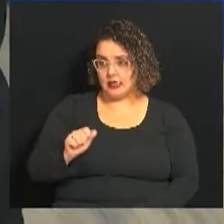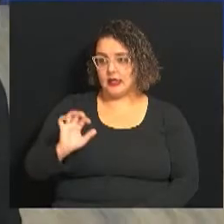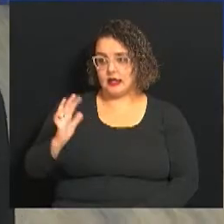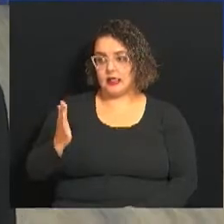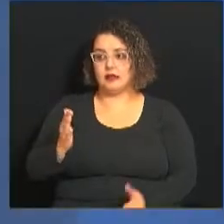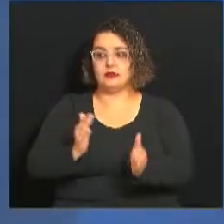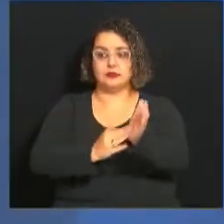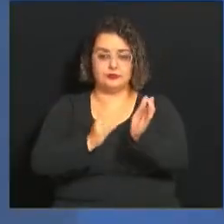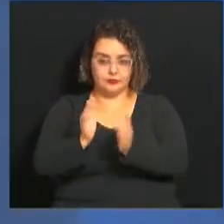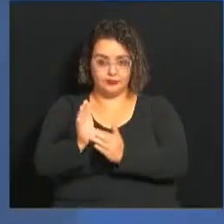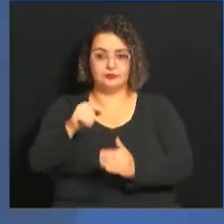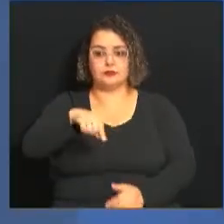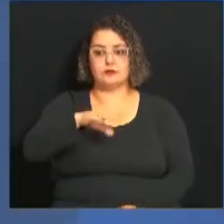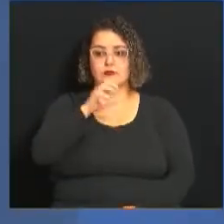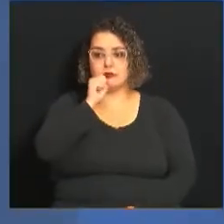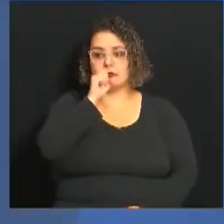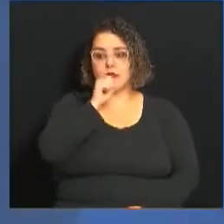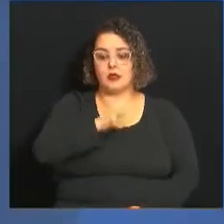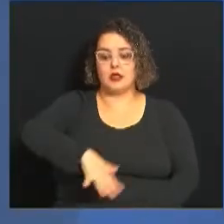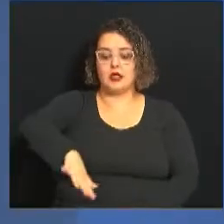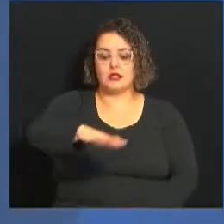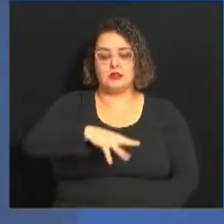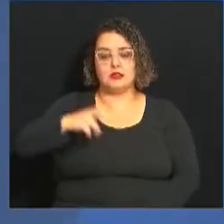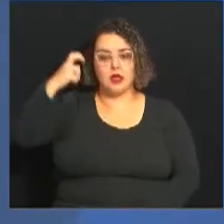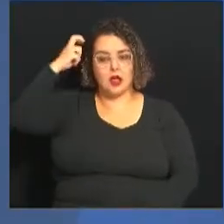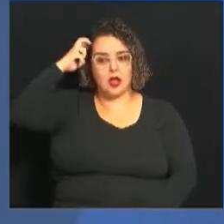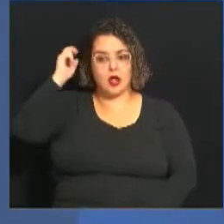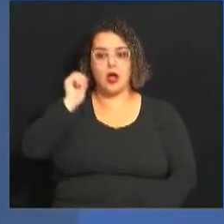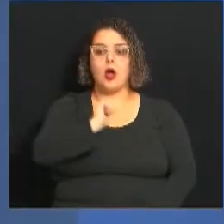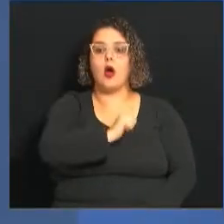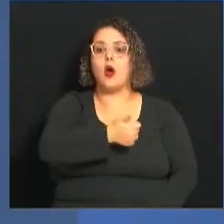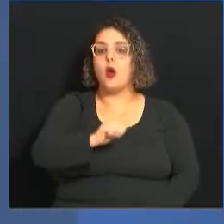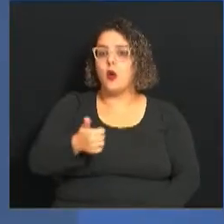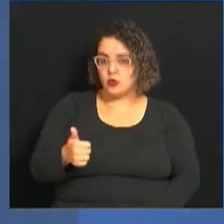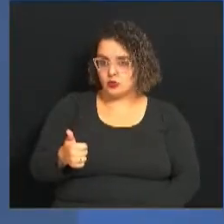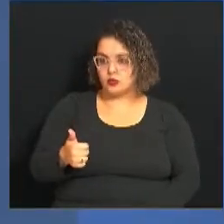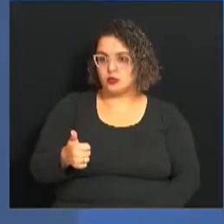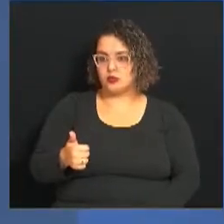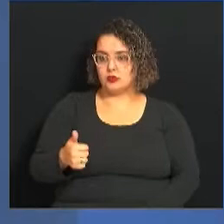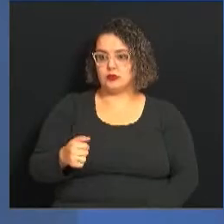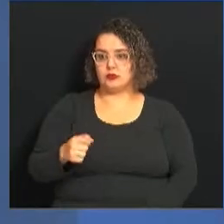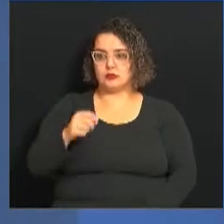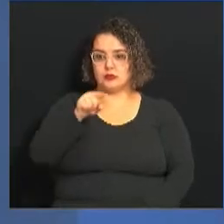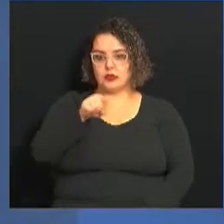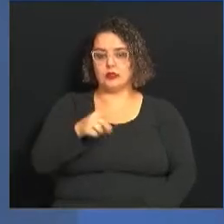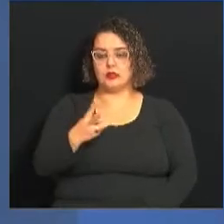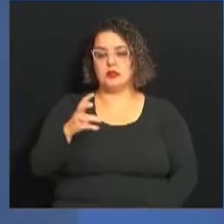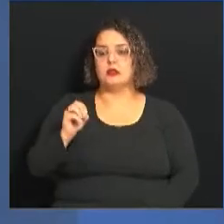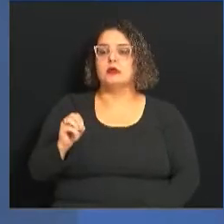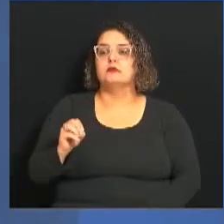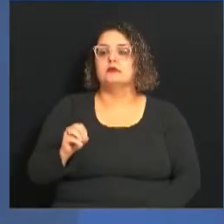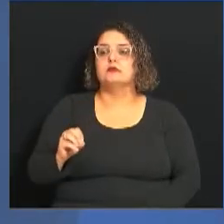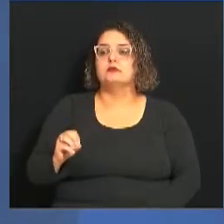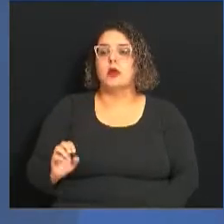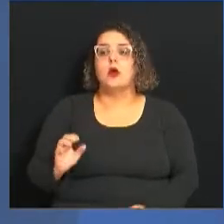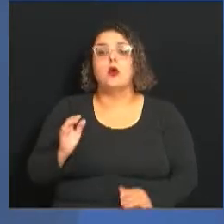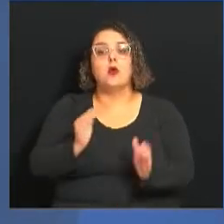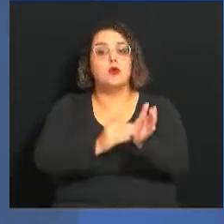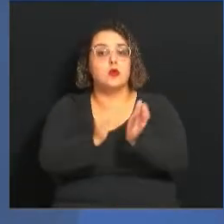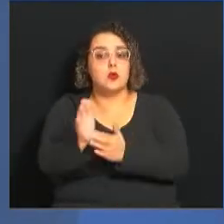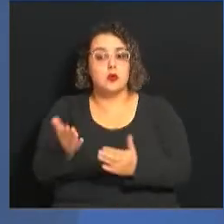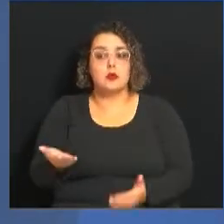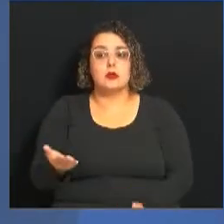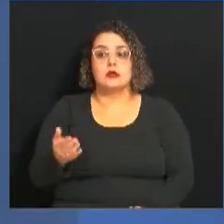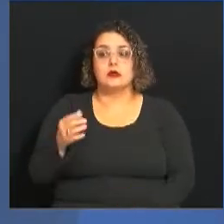Estação Cultura, a partir das 11h30 da manhã, a gente tem o concurso Pérola Negra, que é feito pela CEPIR,